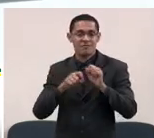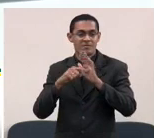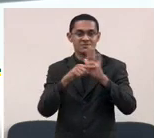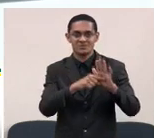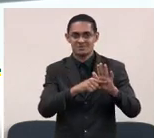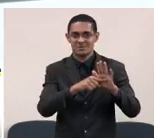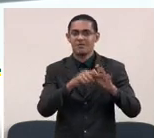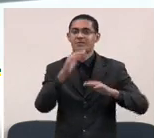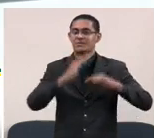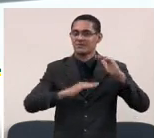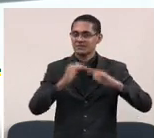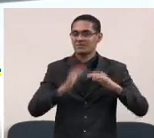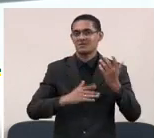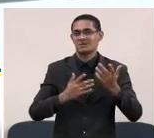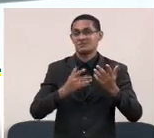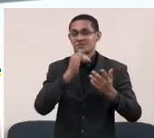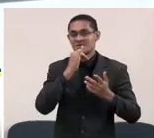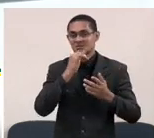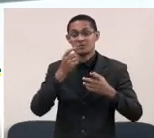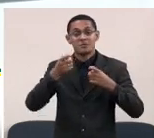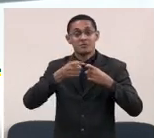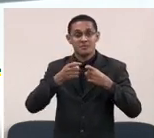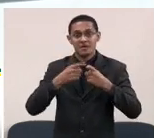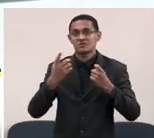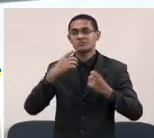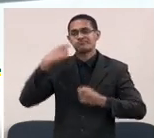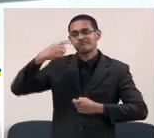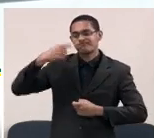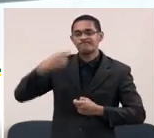mão do professor, o advogado, o deputado,